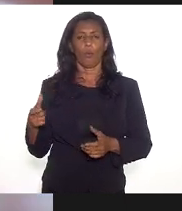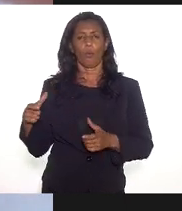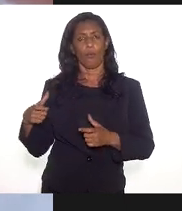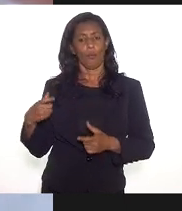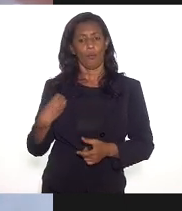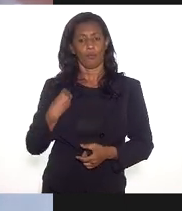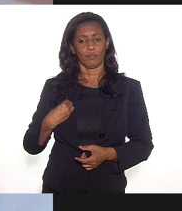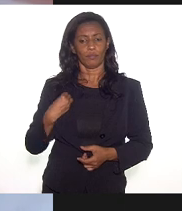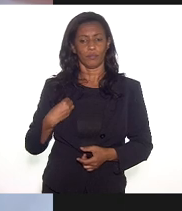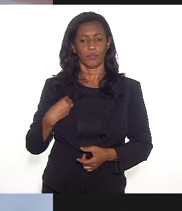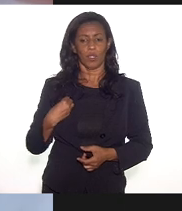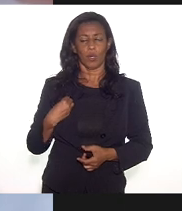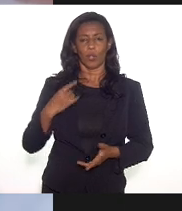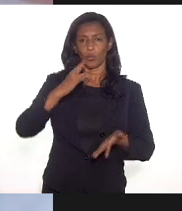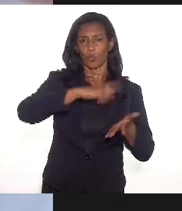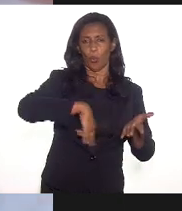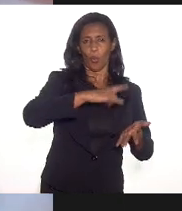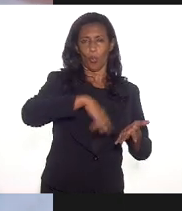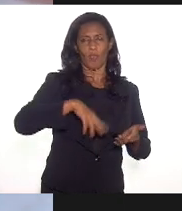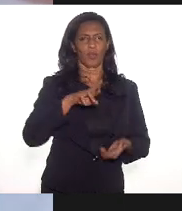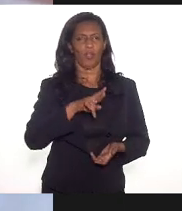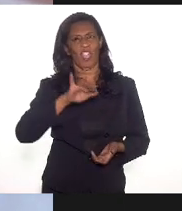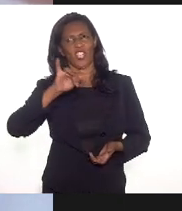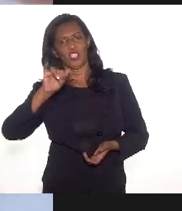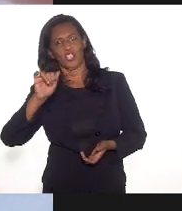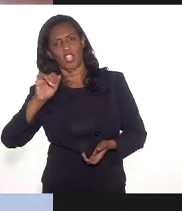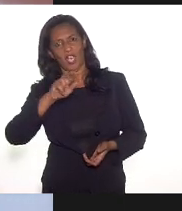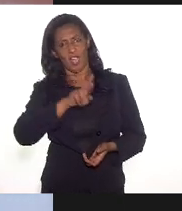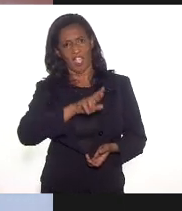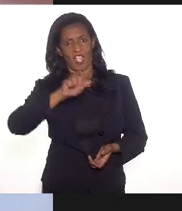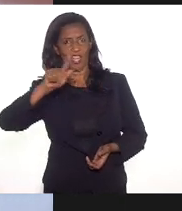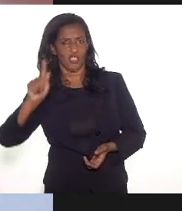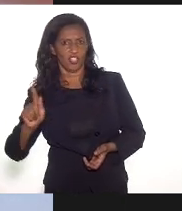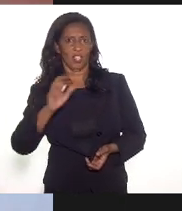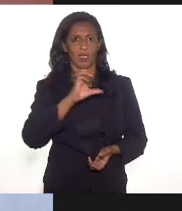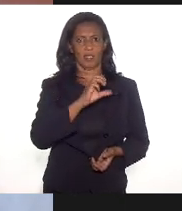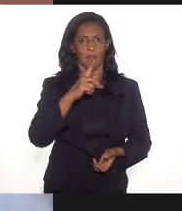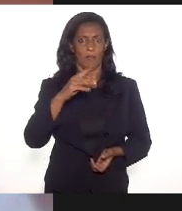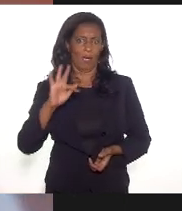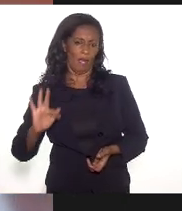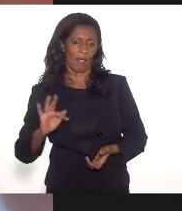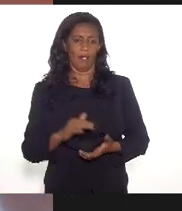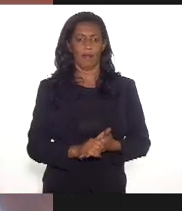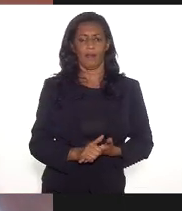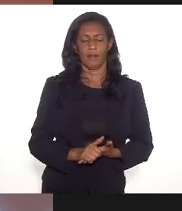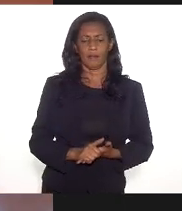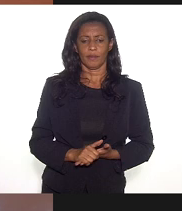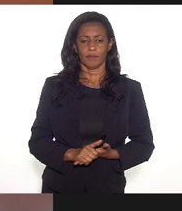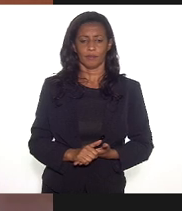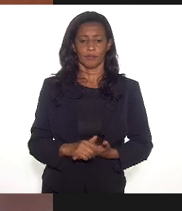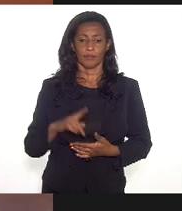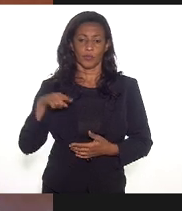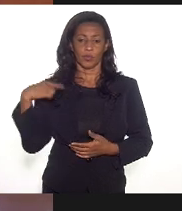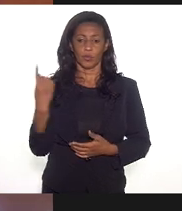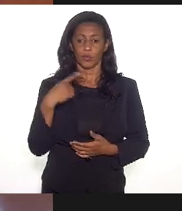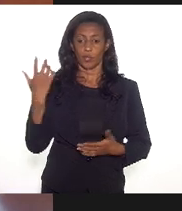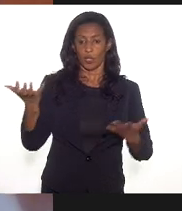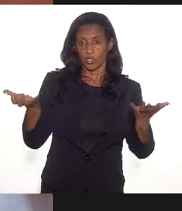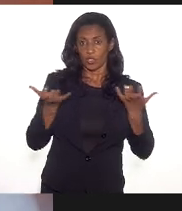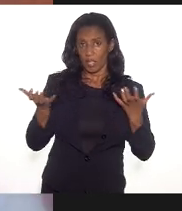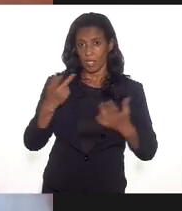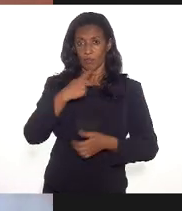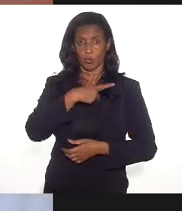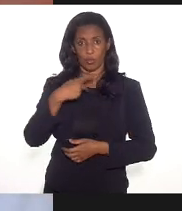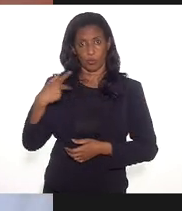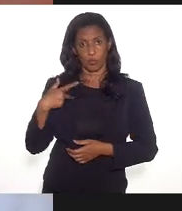residência, documento de praxe, RG, CPF, etc. Assim, minha gente, nós queremos que os